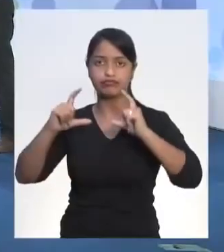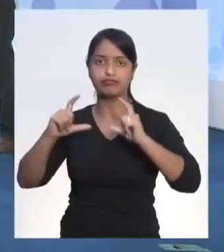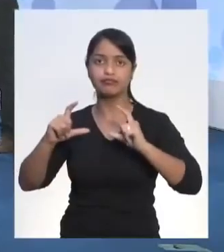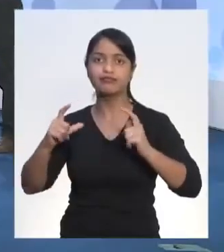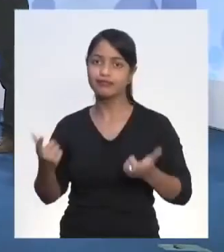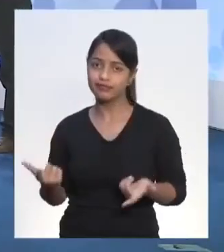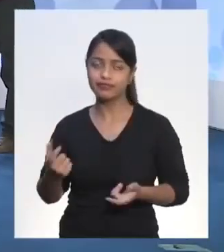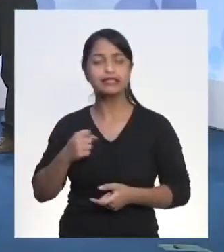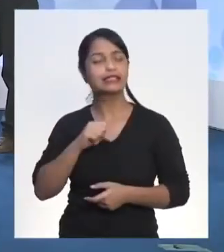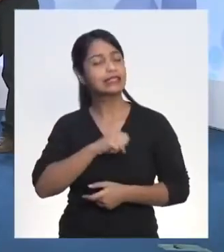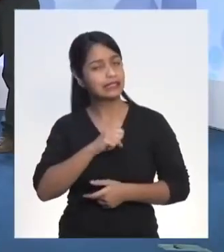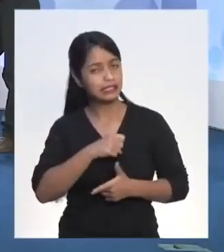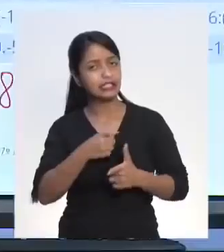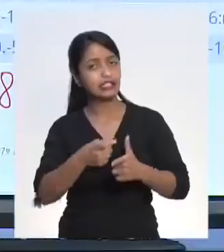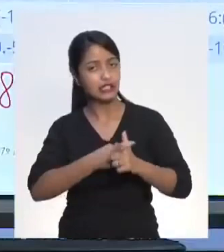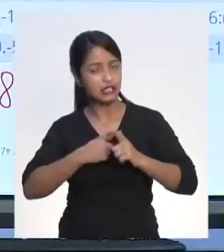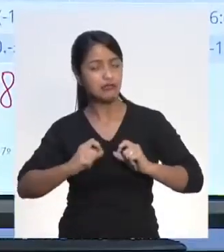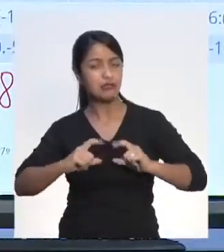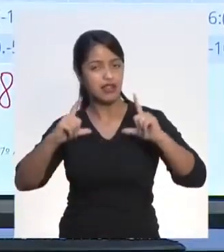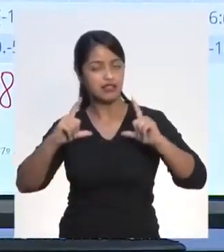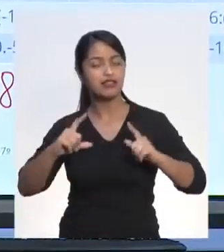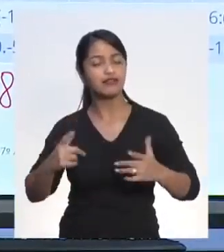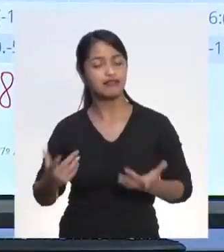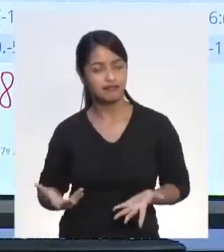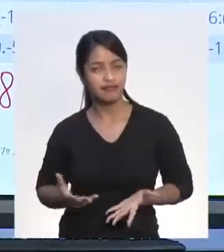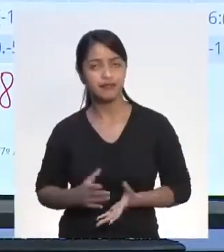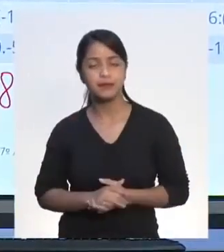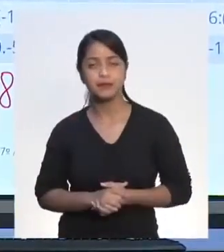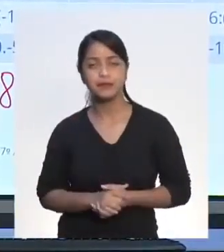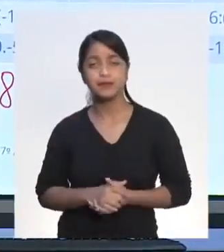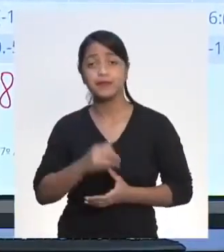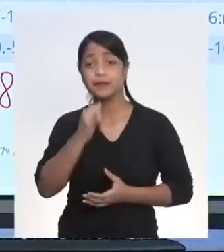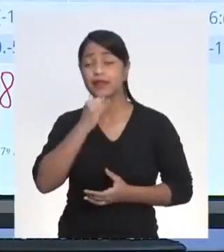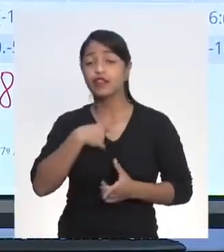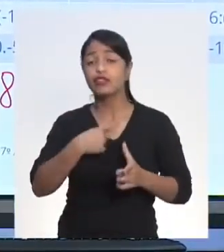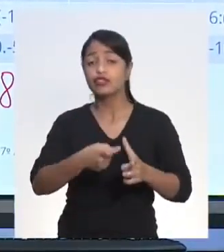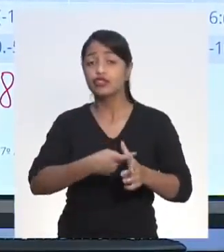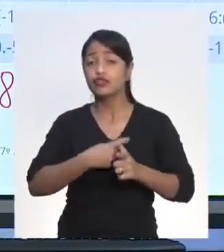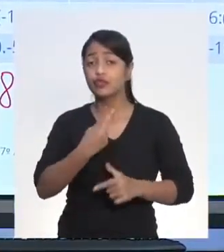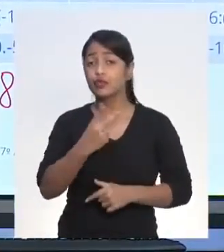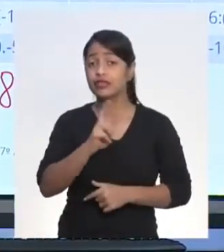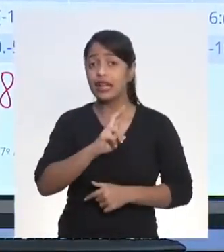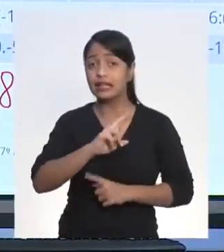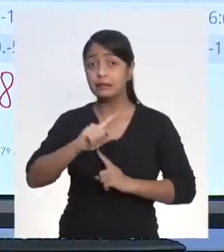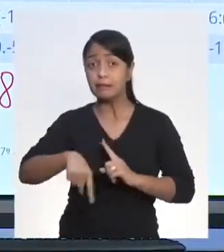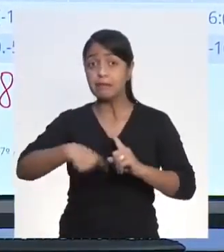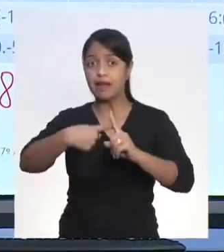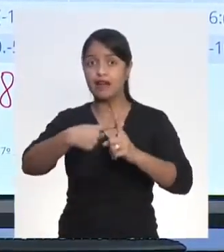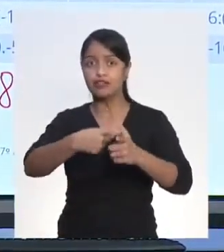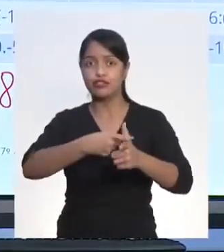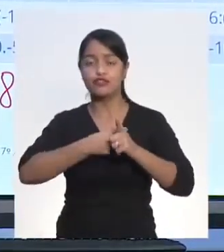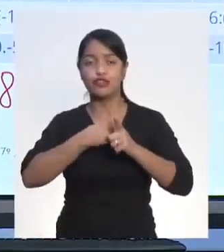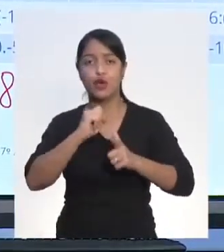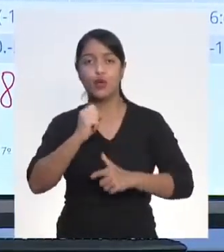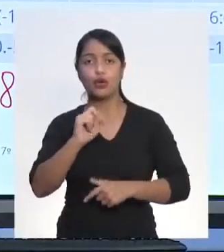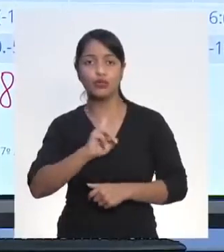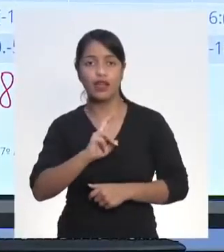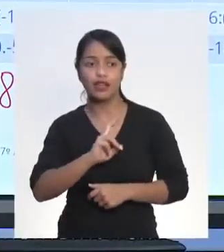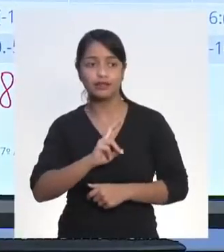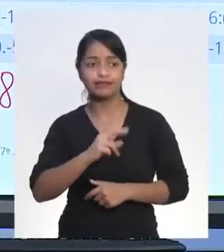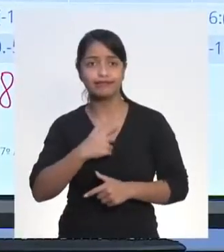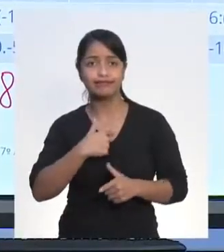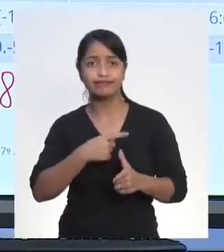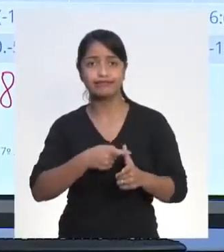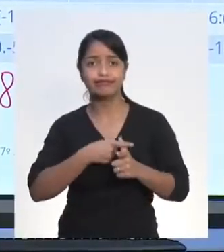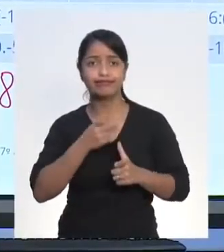dívida aumenta, isso mesmo, essa é a ideia mesmo. Então, se eu devo, R$2, eu devo R$8, eu vou dever ainda, eu